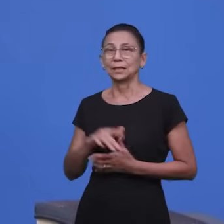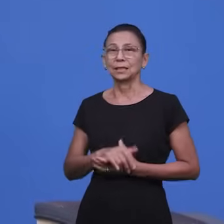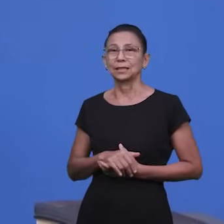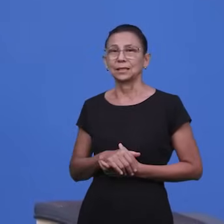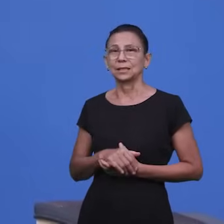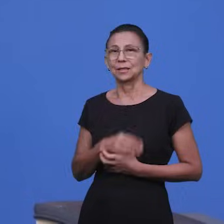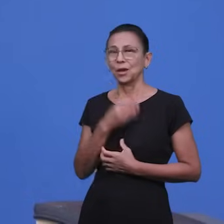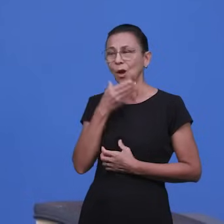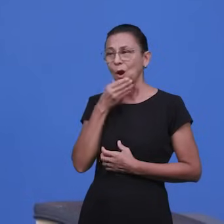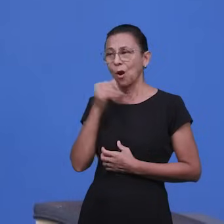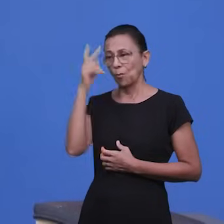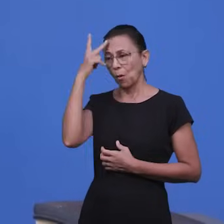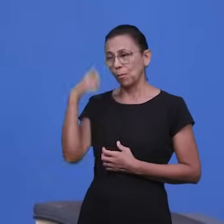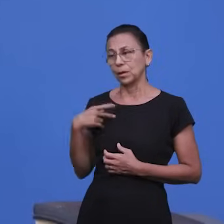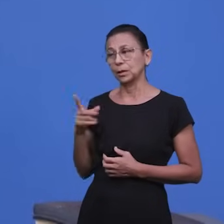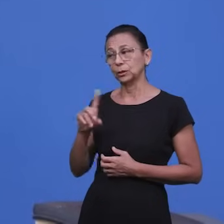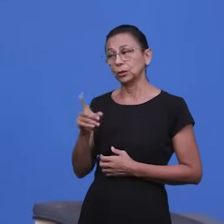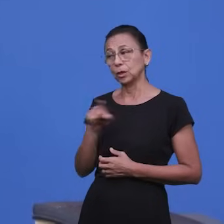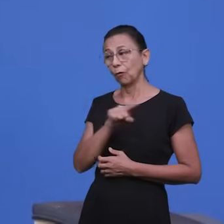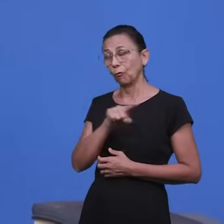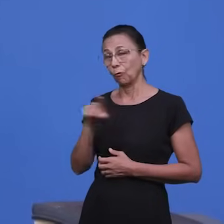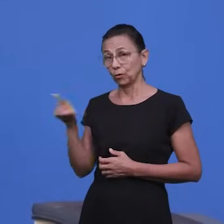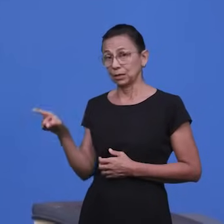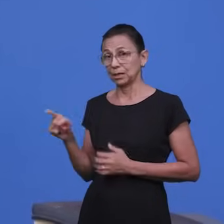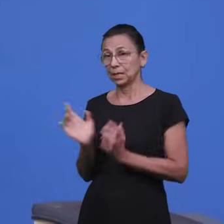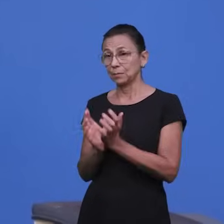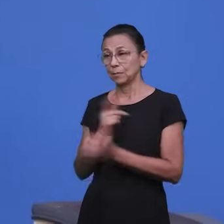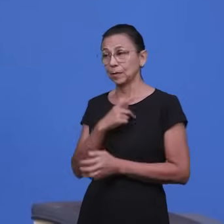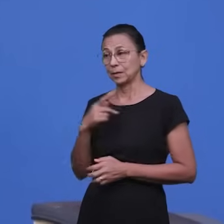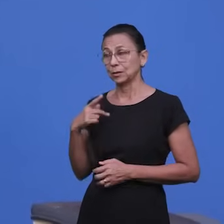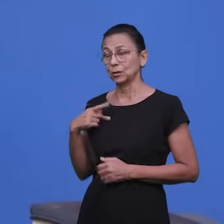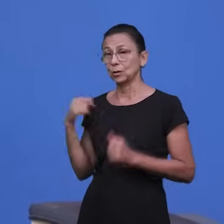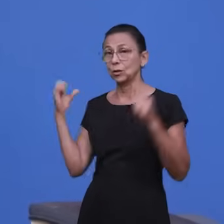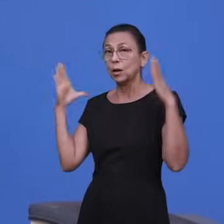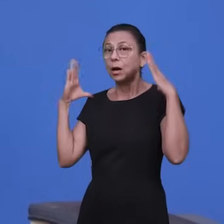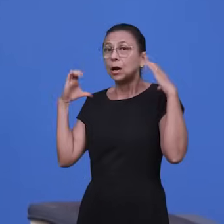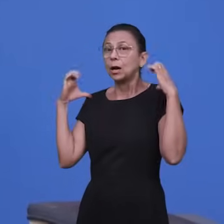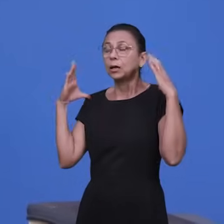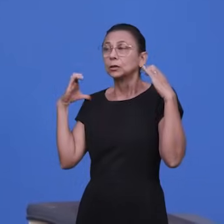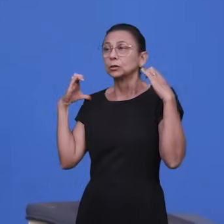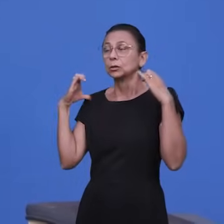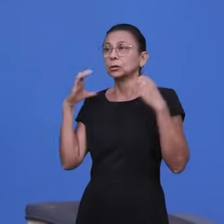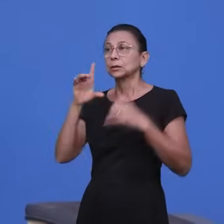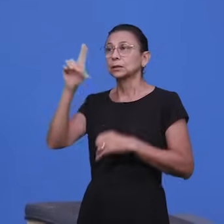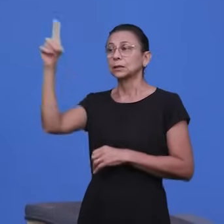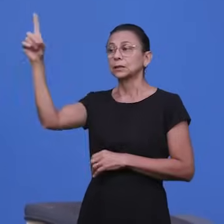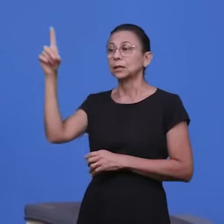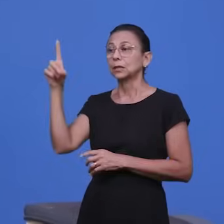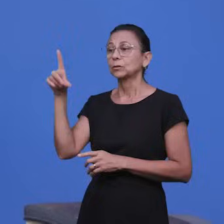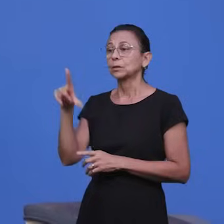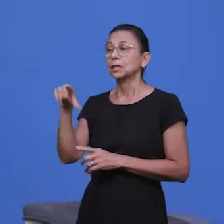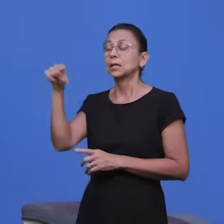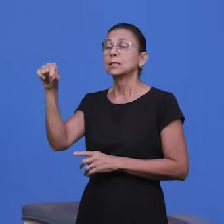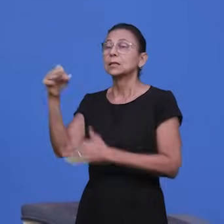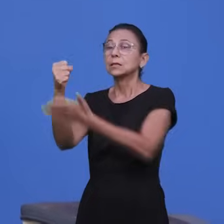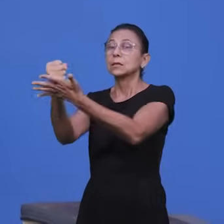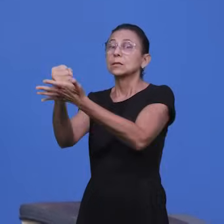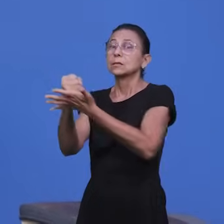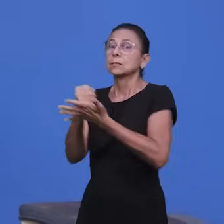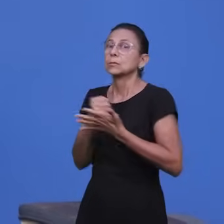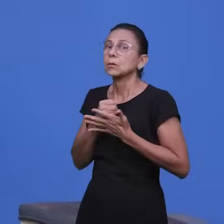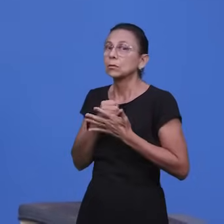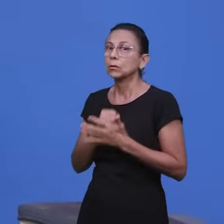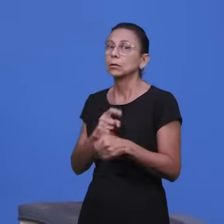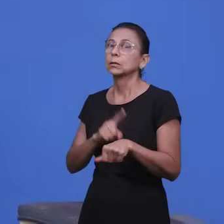homens, vocês são anjos do Senhor que vieram, que foram escolhidos por Deus para